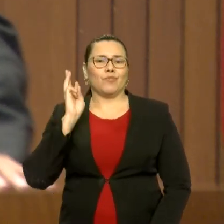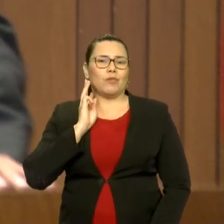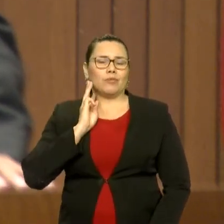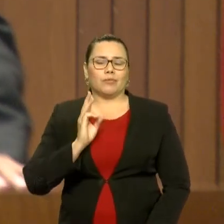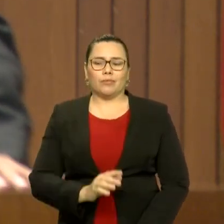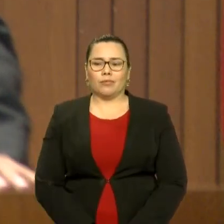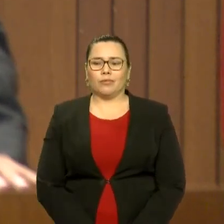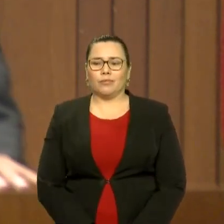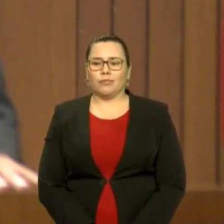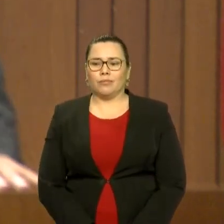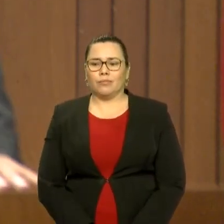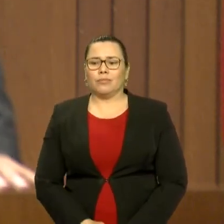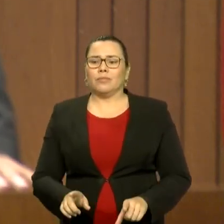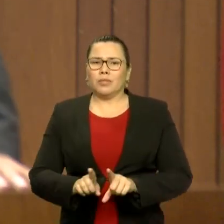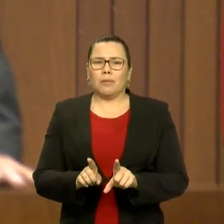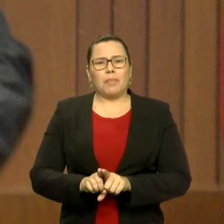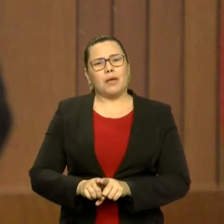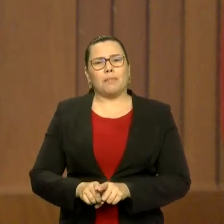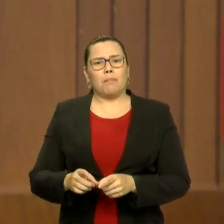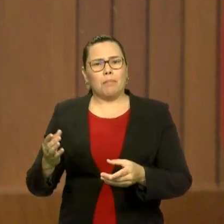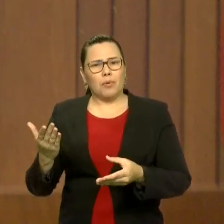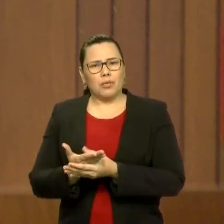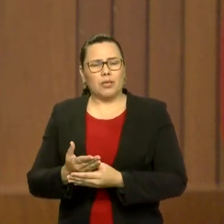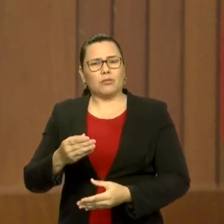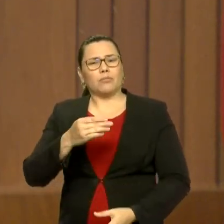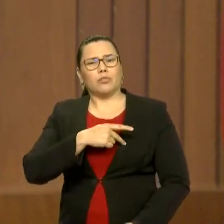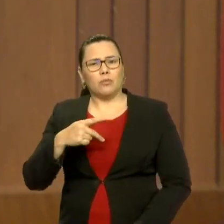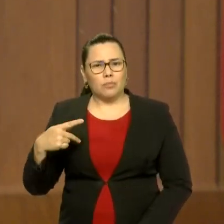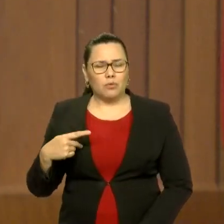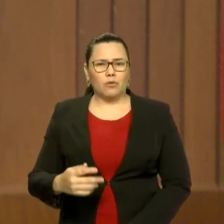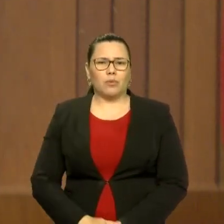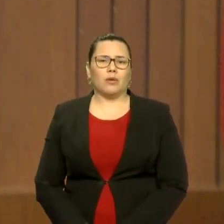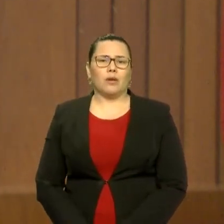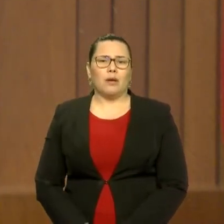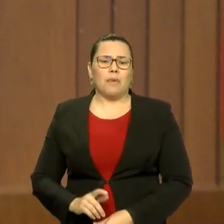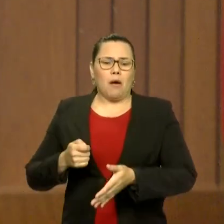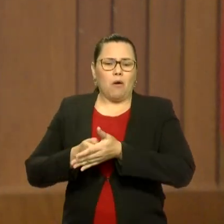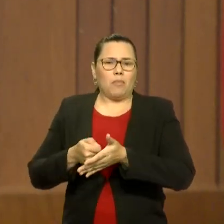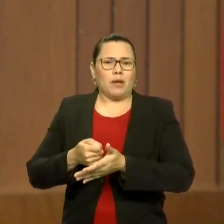Justiça, acionamos o Ministério Público para que o Governo do Estado pudesse pagar o reajuste de